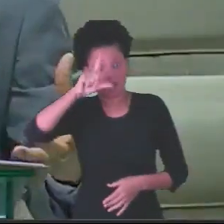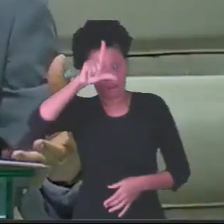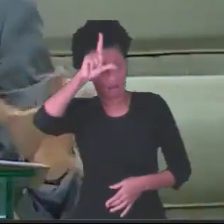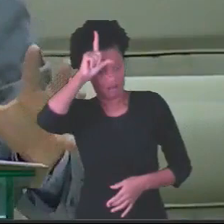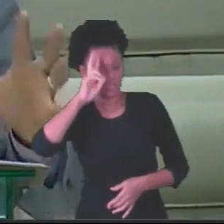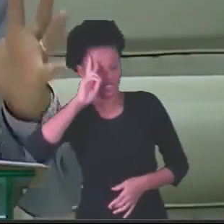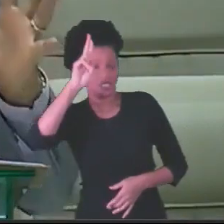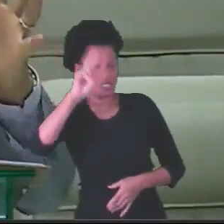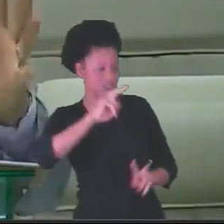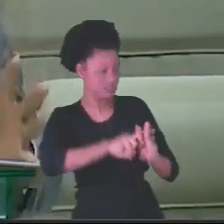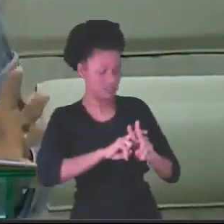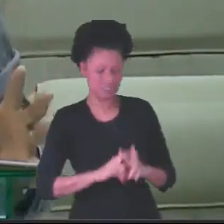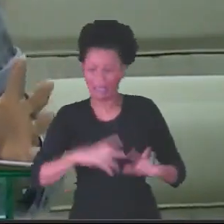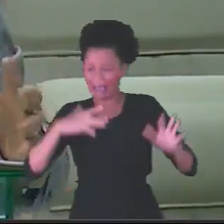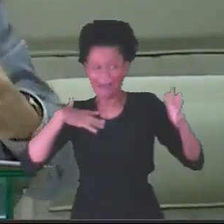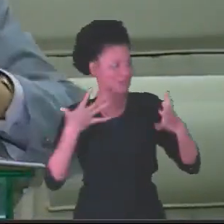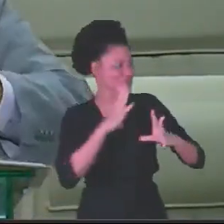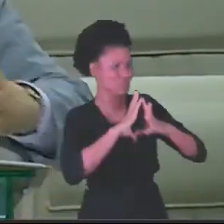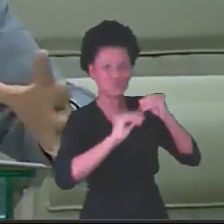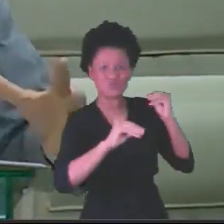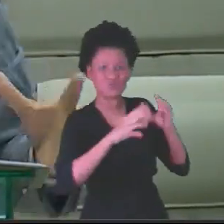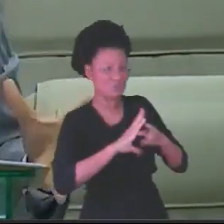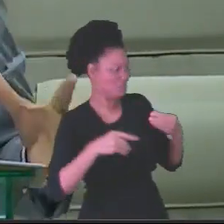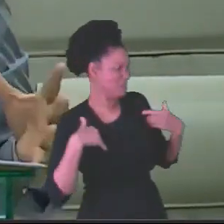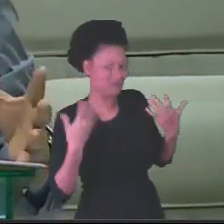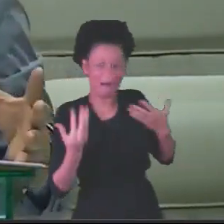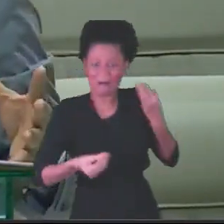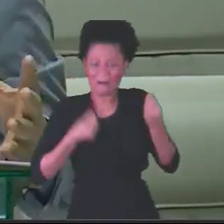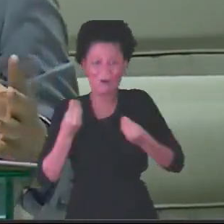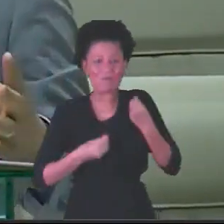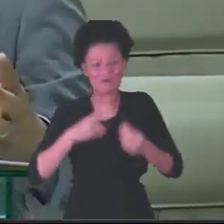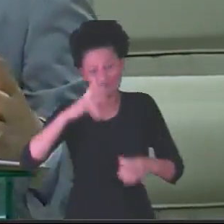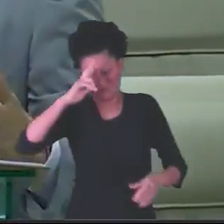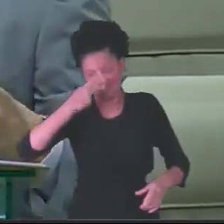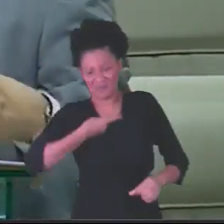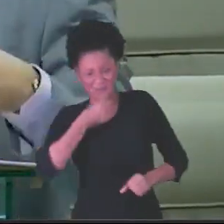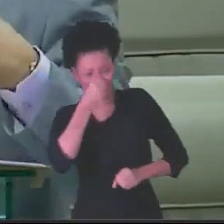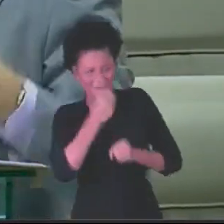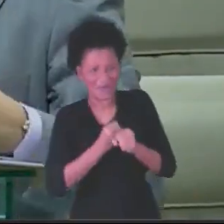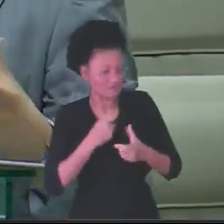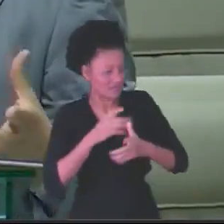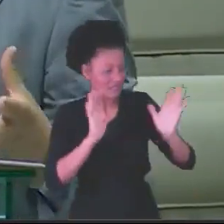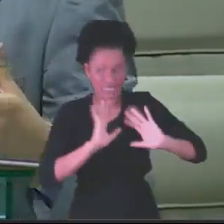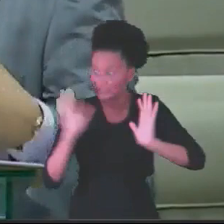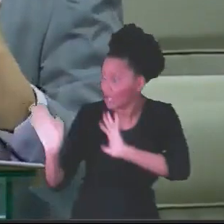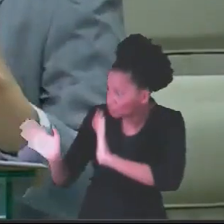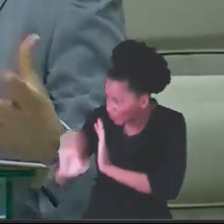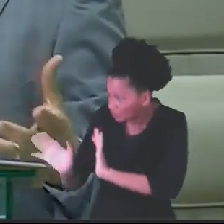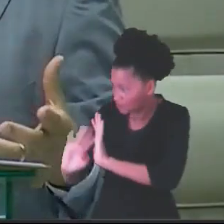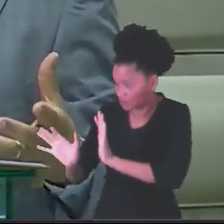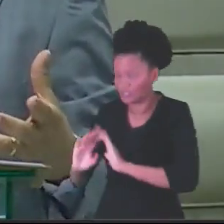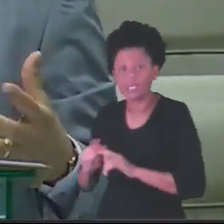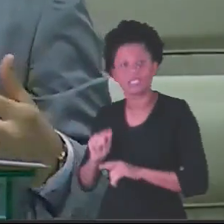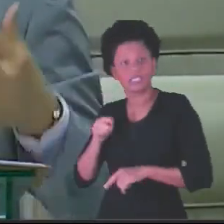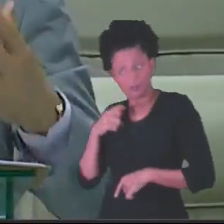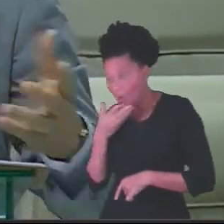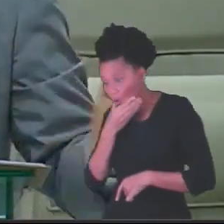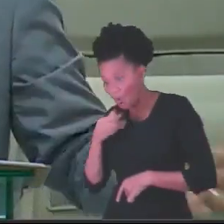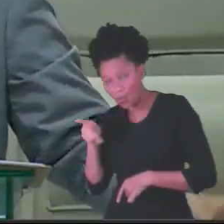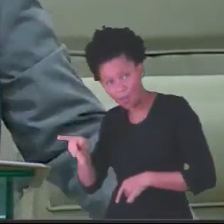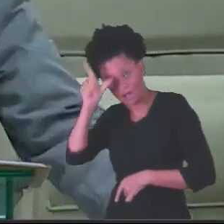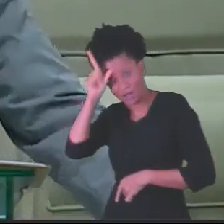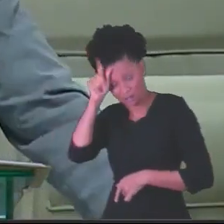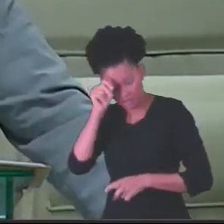mas paulo disse não faça tal coisa que todos aqui estamos ele depois se converteu a deus ele é sua casa